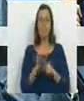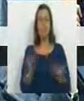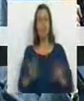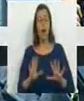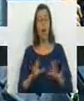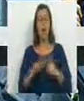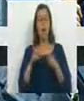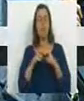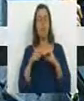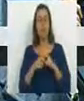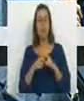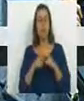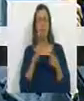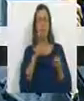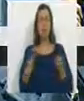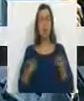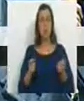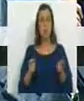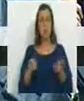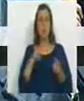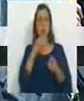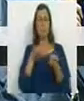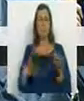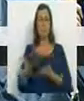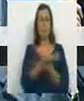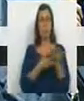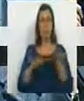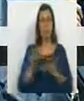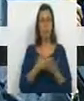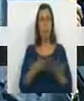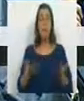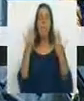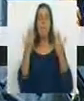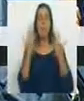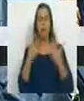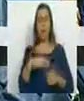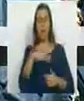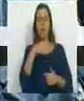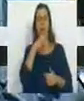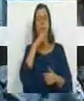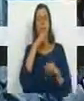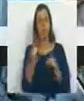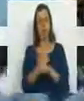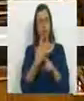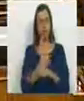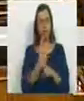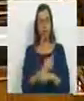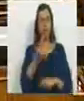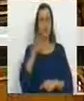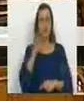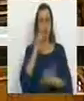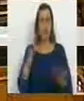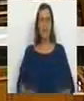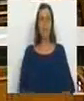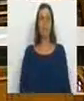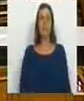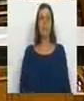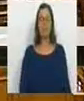existir problemas de coordenação entre as polícias. Parabéns às Forças de Segurança.